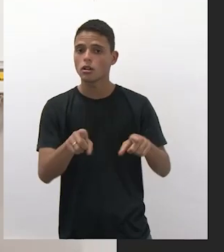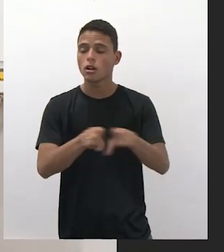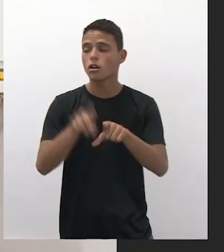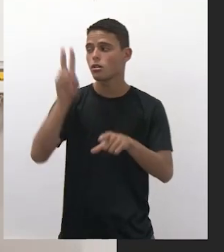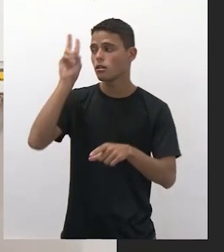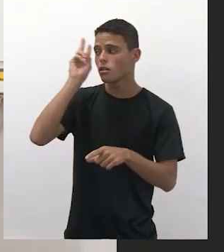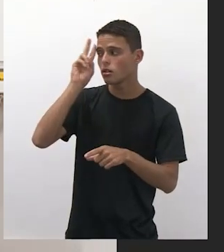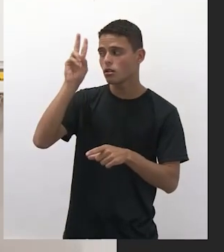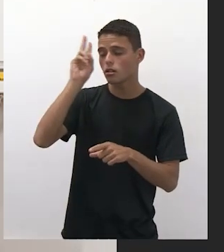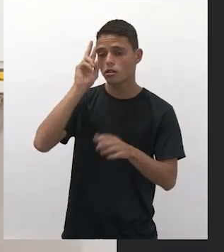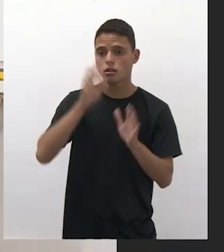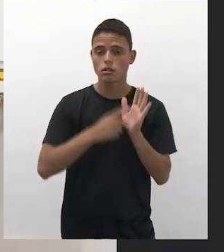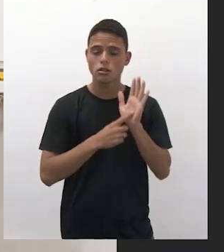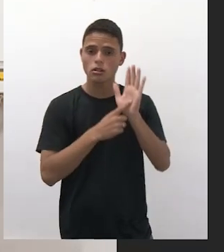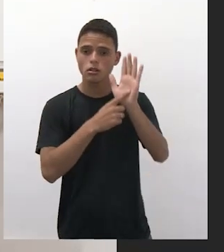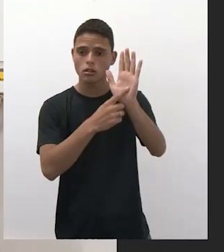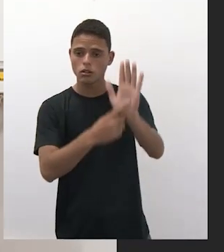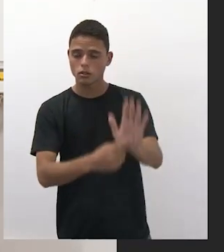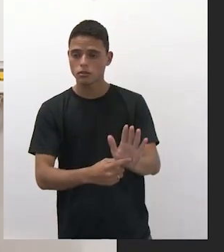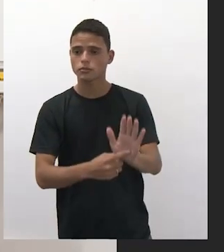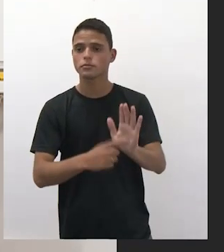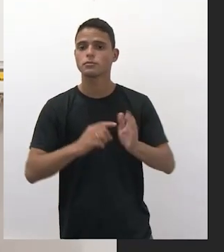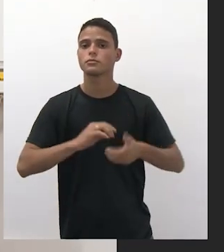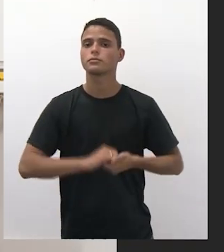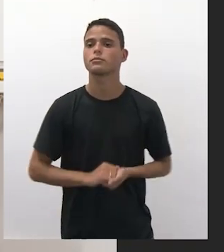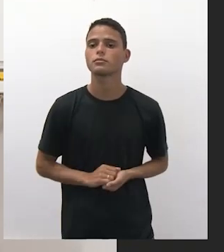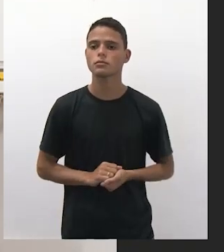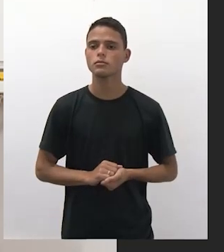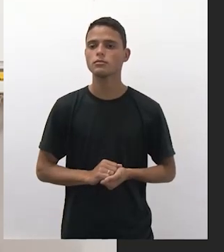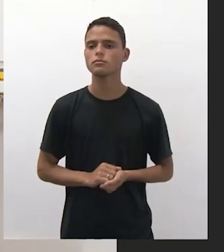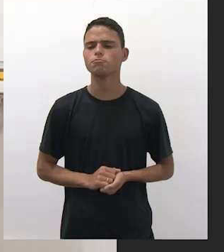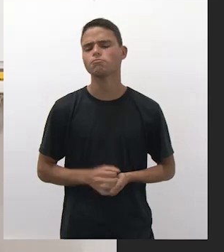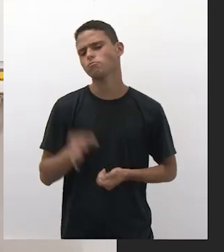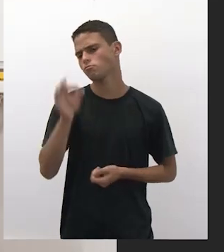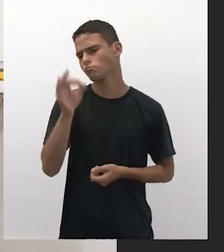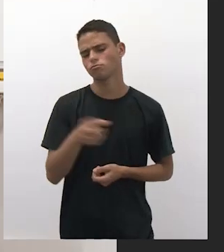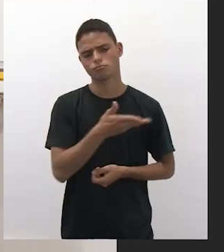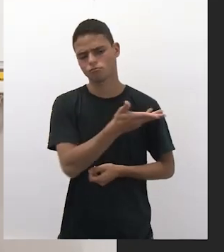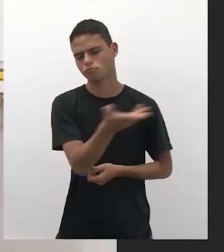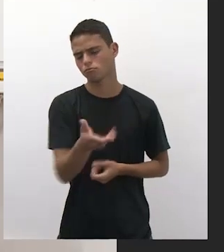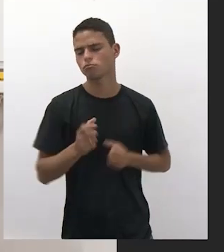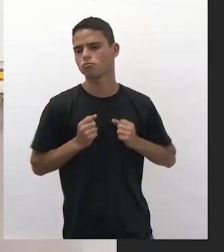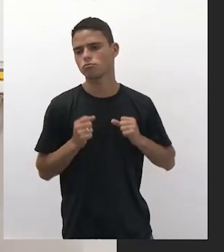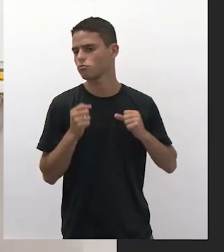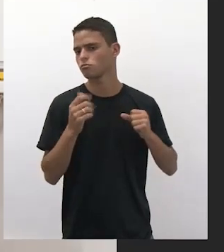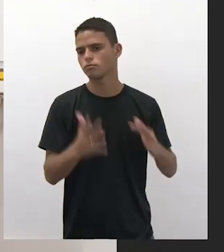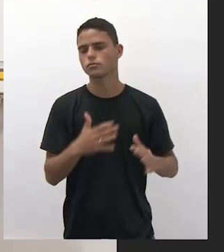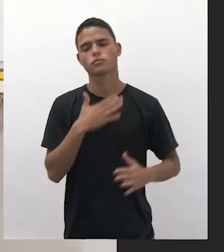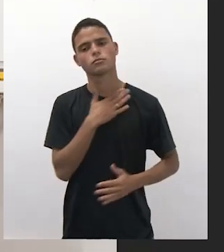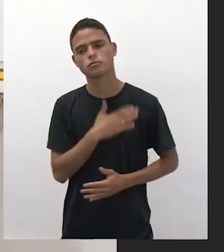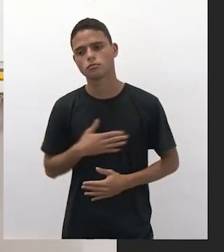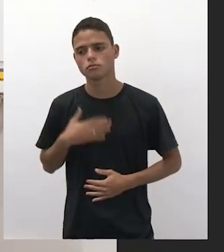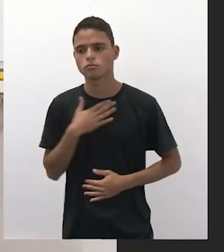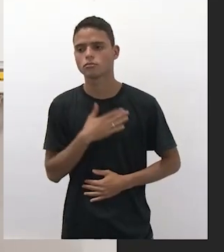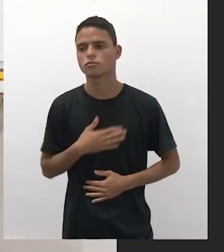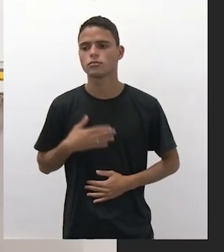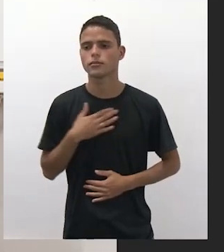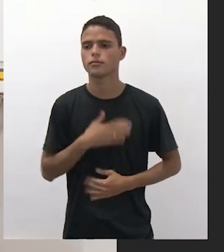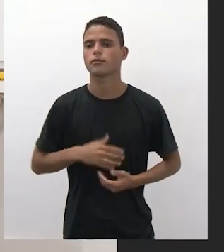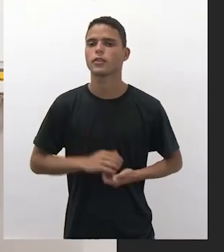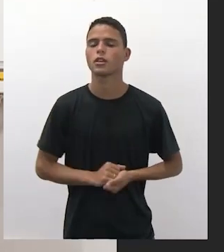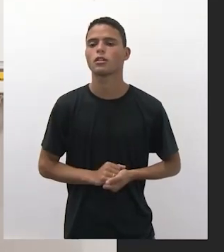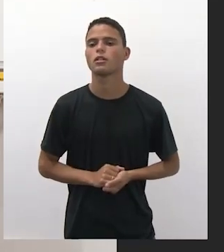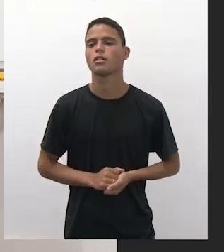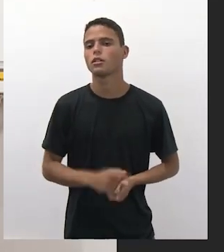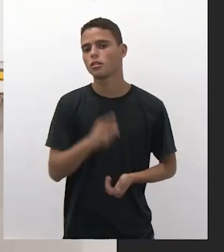história, um conto, uma crônica. Com certeza eles vão interagir e vão gostar bastante. Você